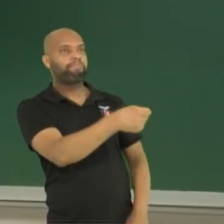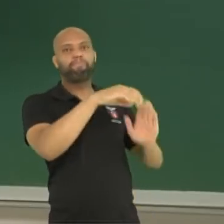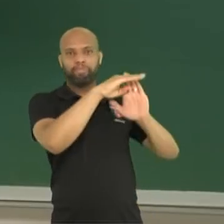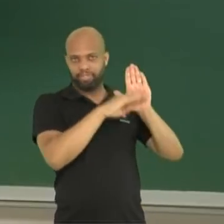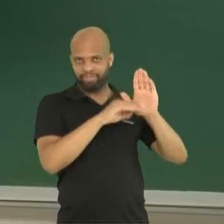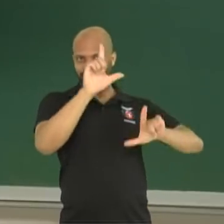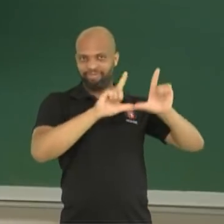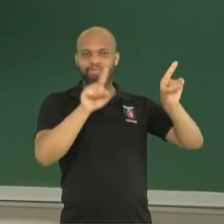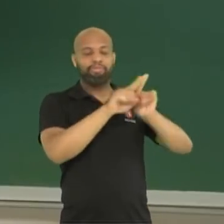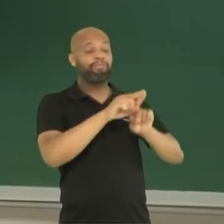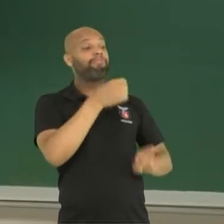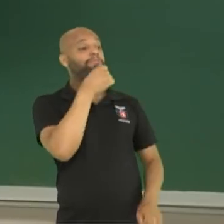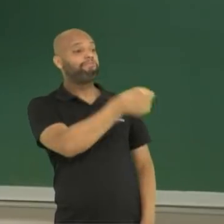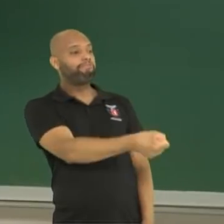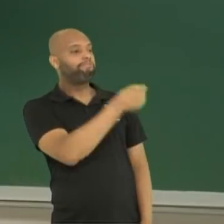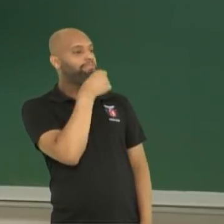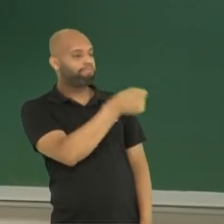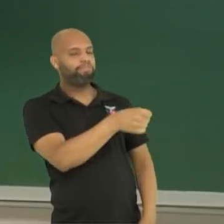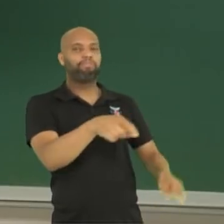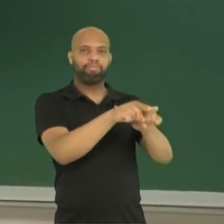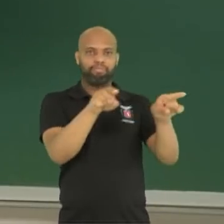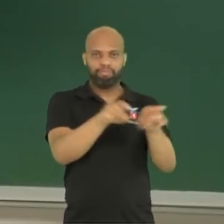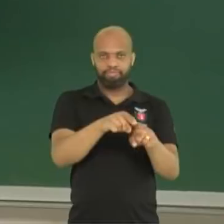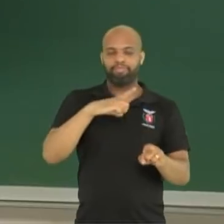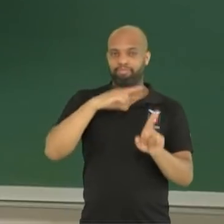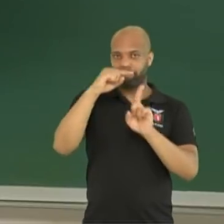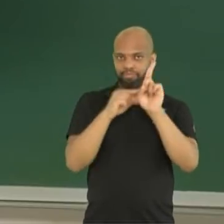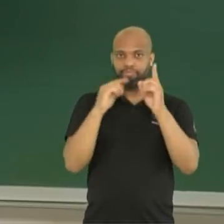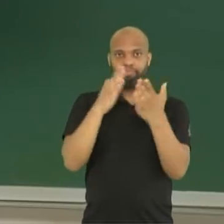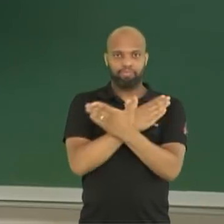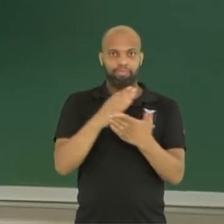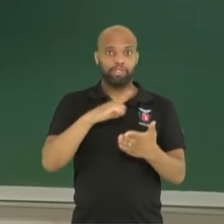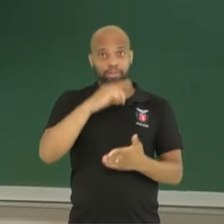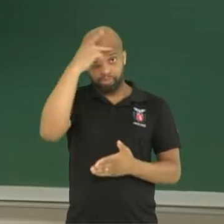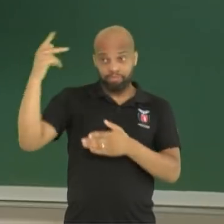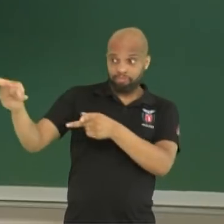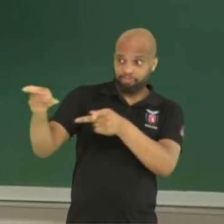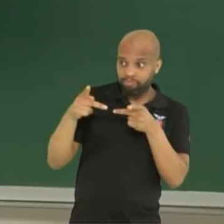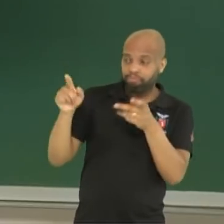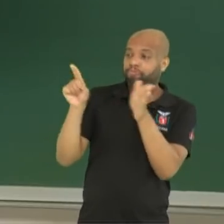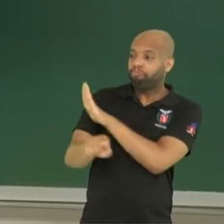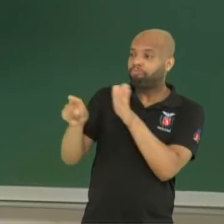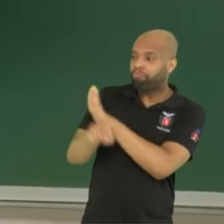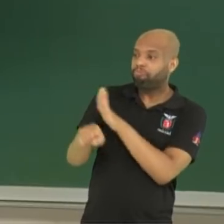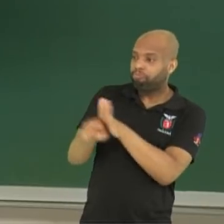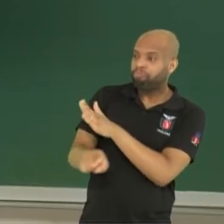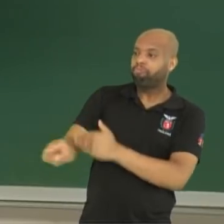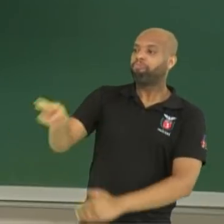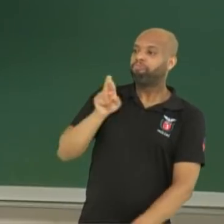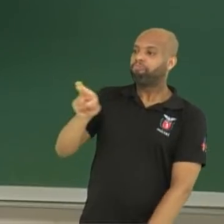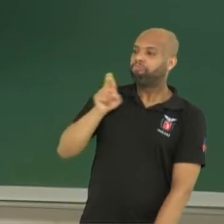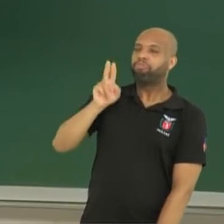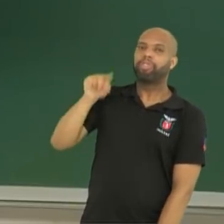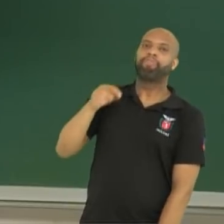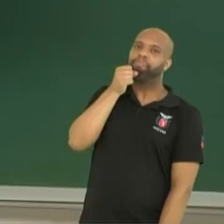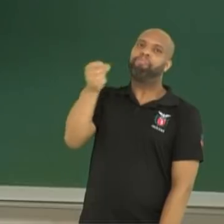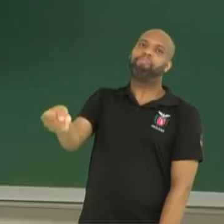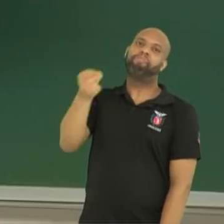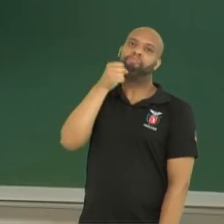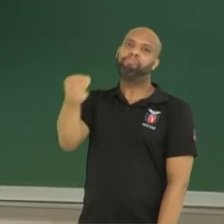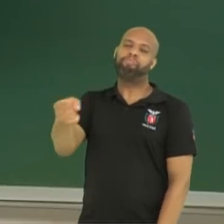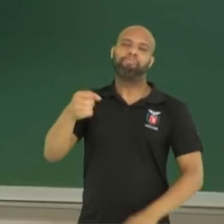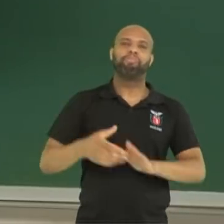menos parte do programa, né? Existia algum tipo de entrevista com convidados, tá bom? Então vamos lá, vamos dar sequência aqui à nossa